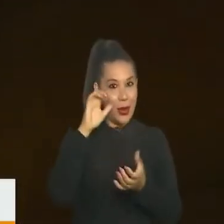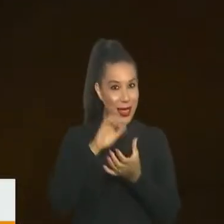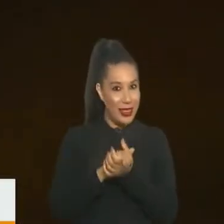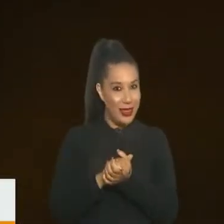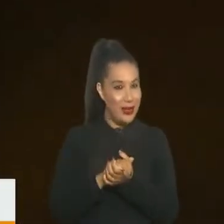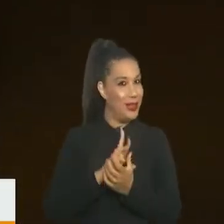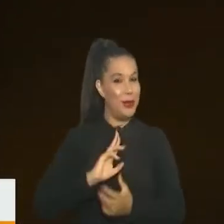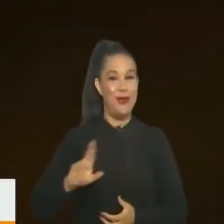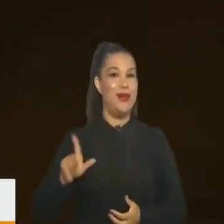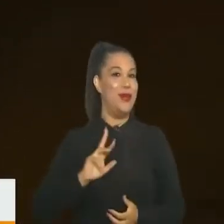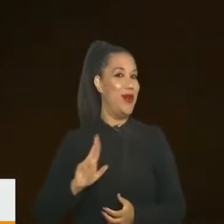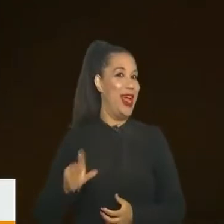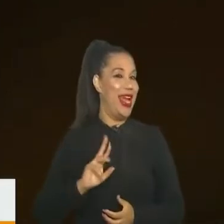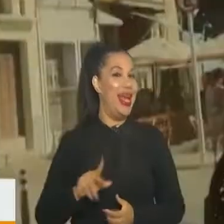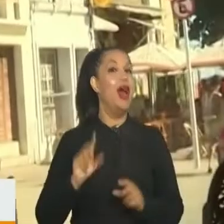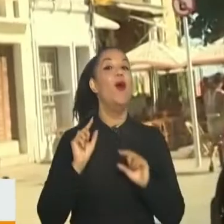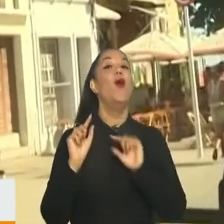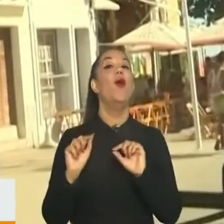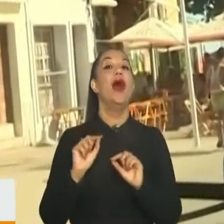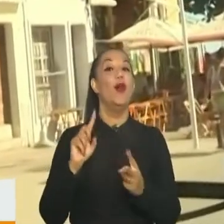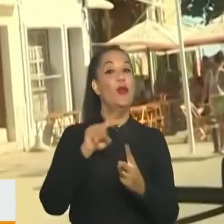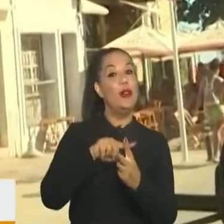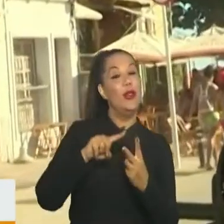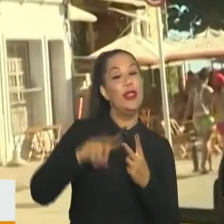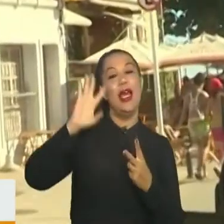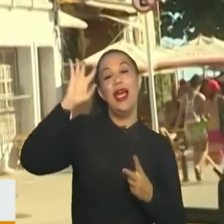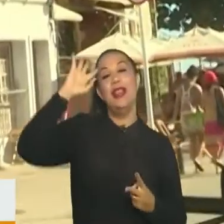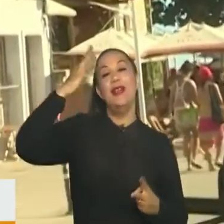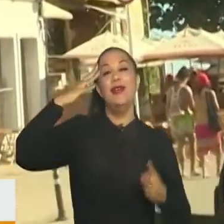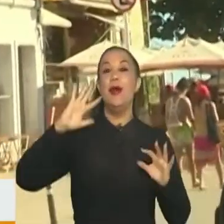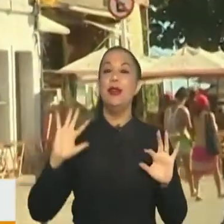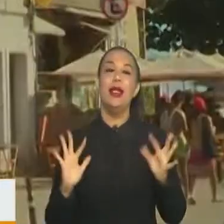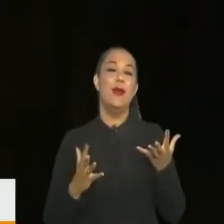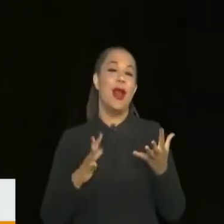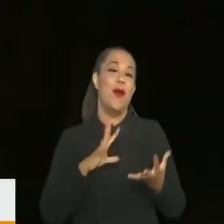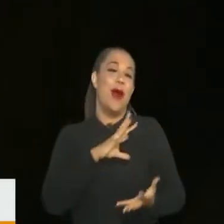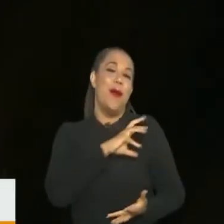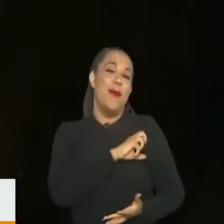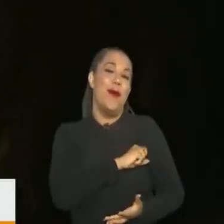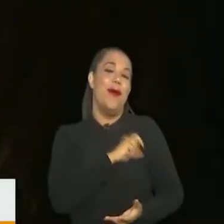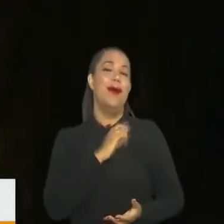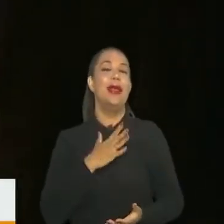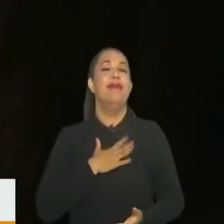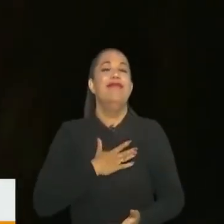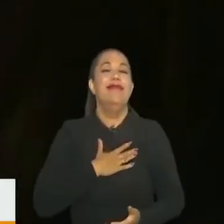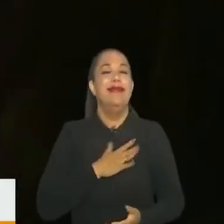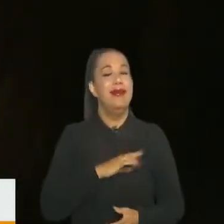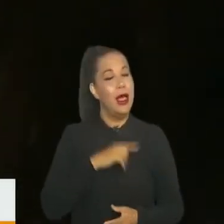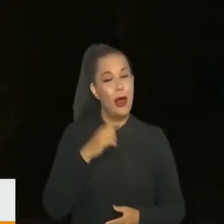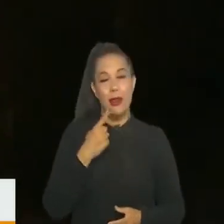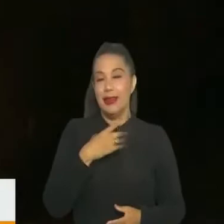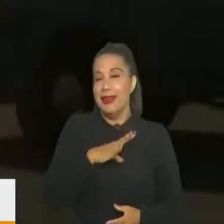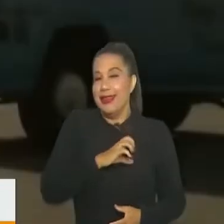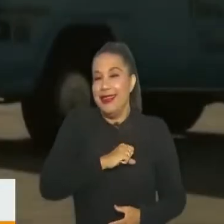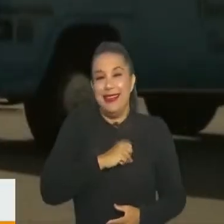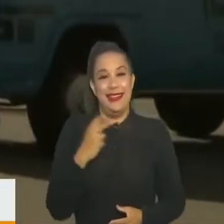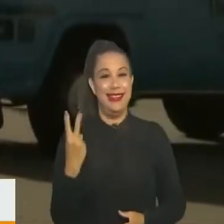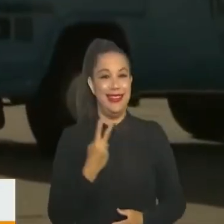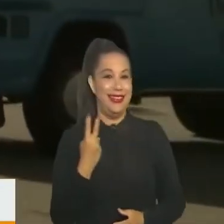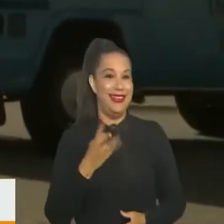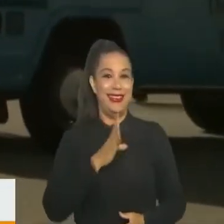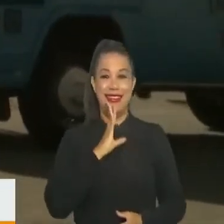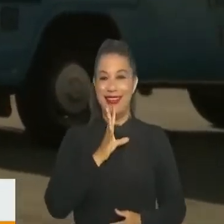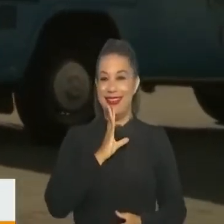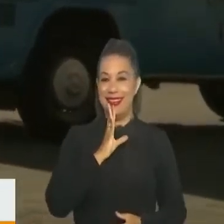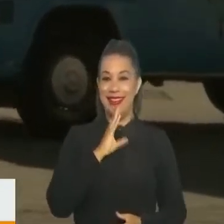casamento, não é exatamente isso. É que os dois resolveram celebrar o amor fazendo o que mais amam fazer juntos,